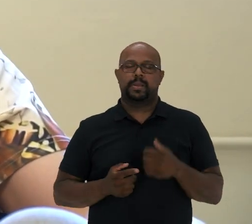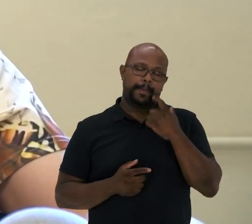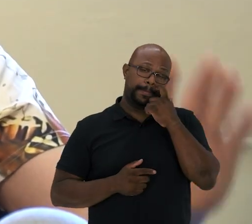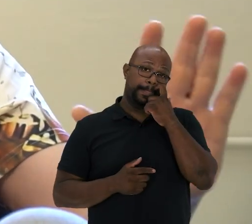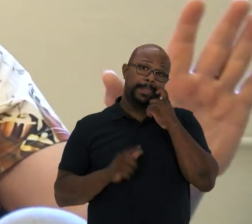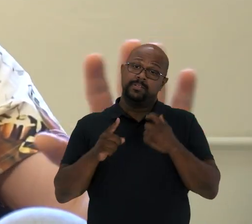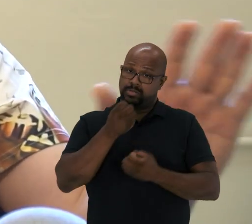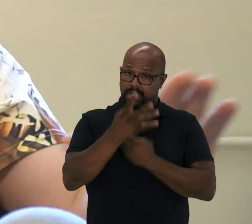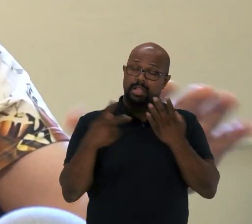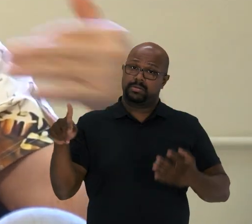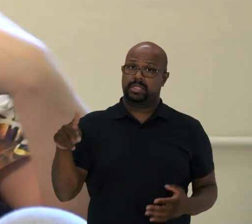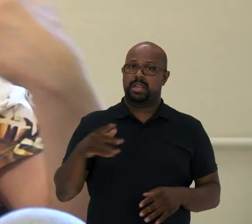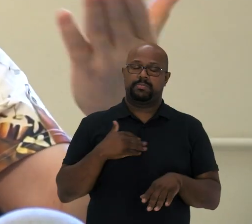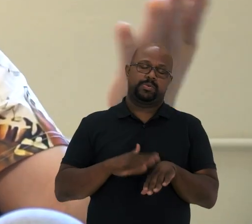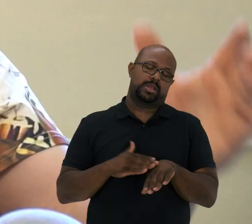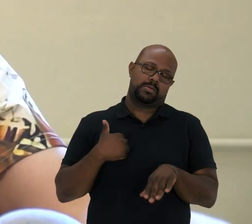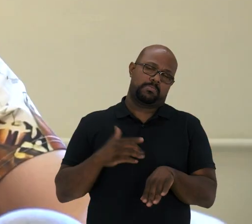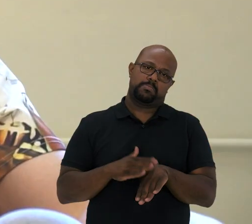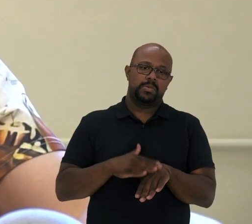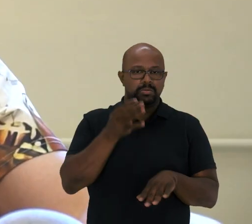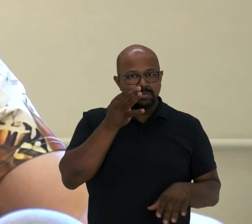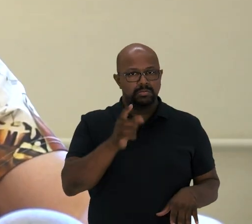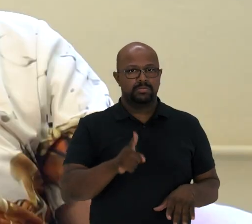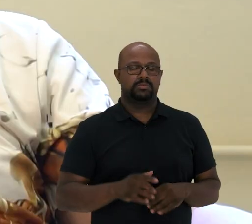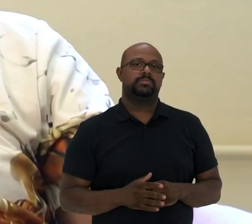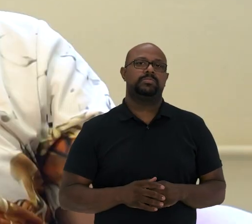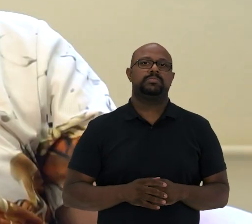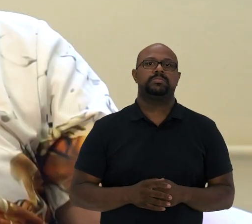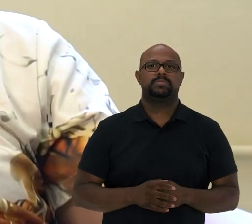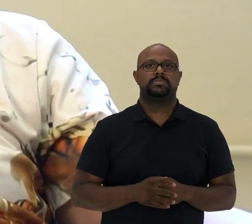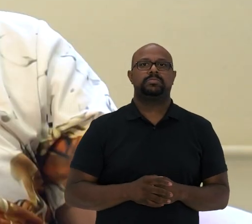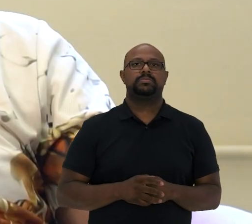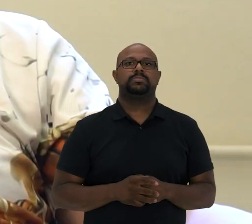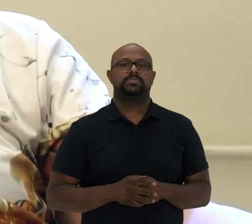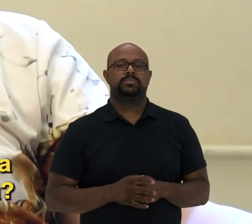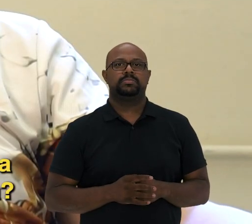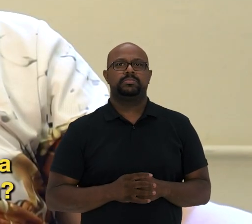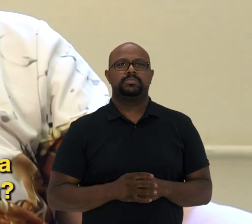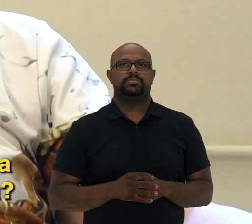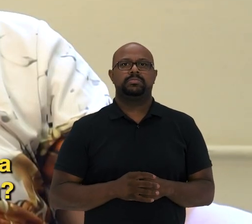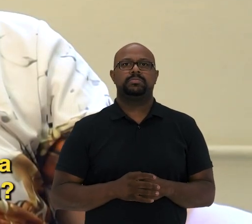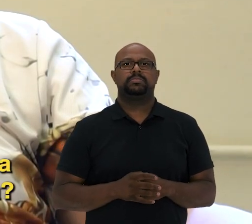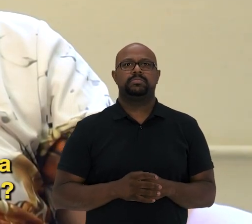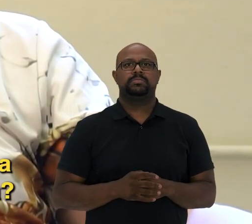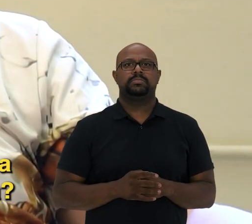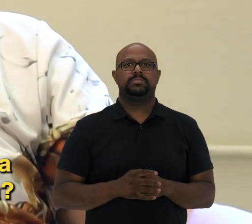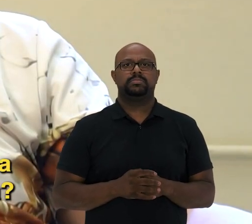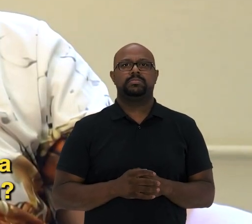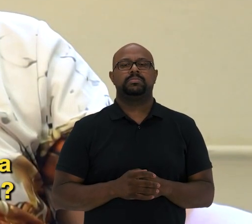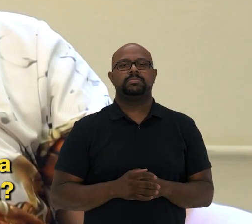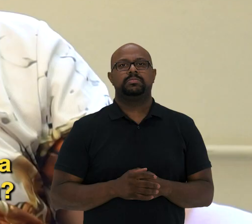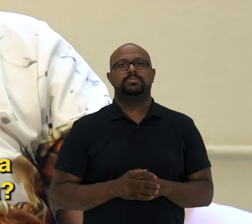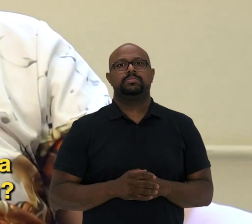aconteceu. Segundo o relato dele, porque eu não cheguei a pegar essa época. Foi uma contradição, assim, né? Porque ele faz um acordo com a empresa e